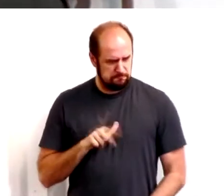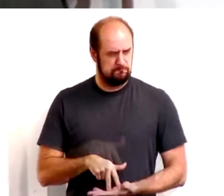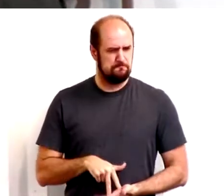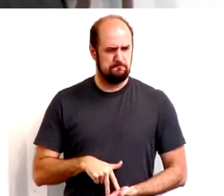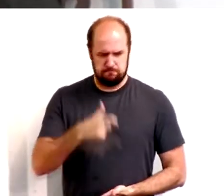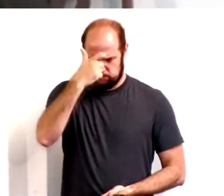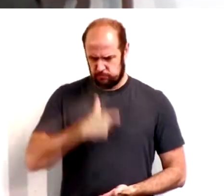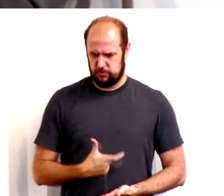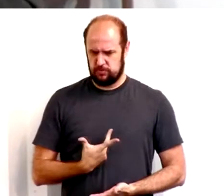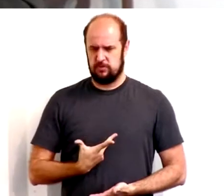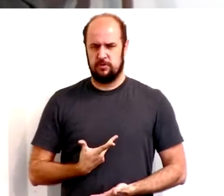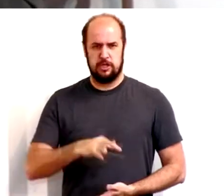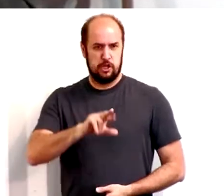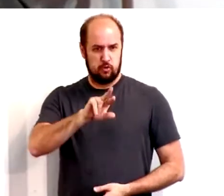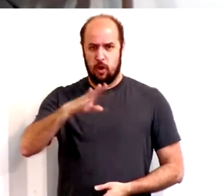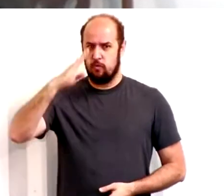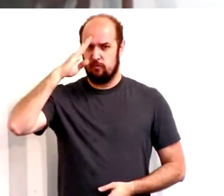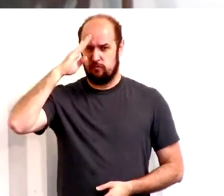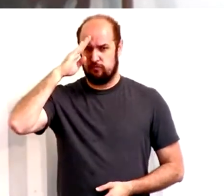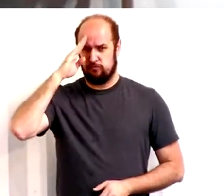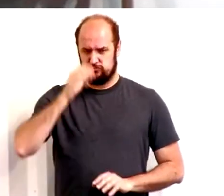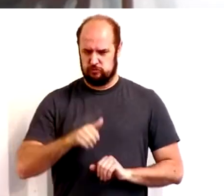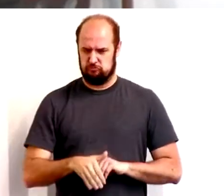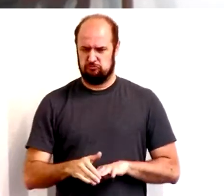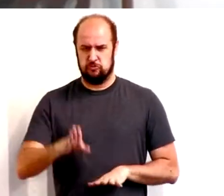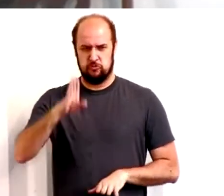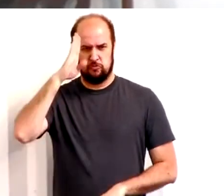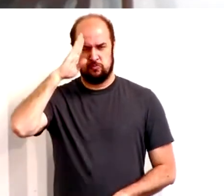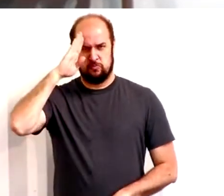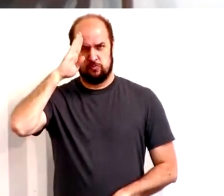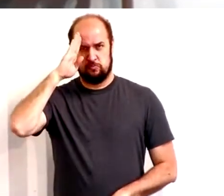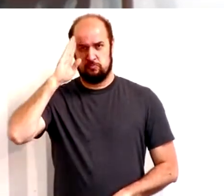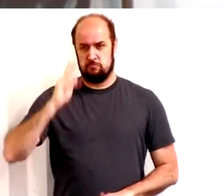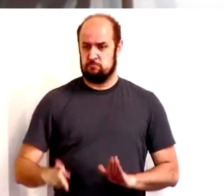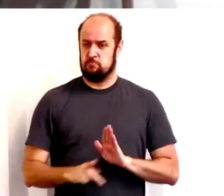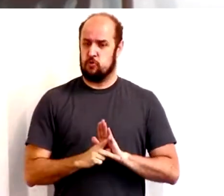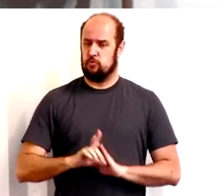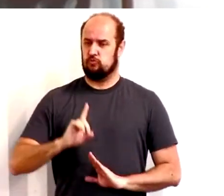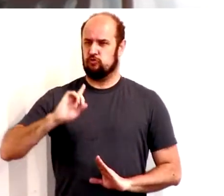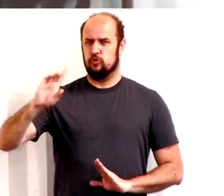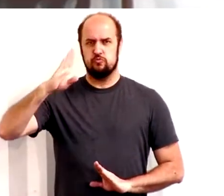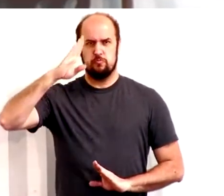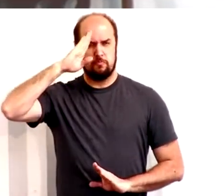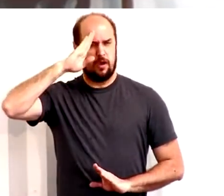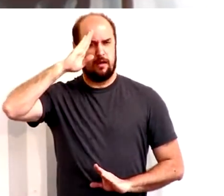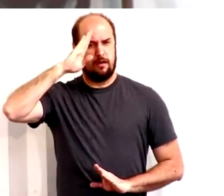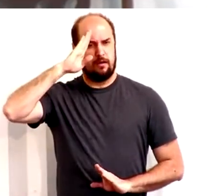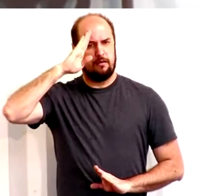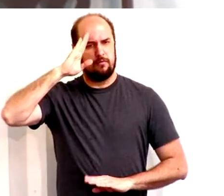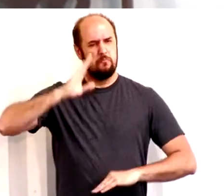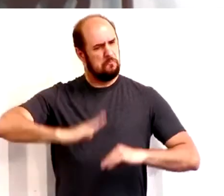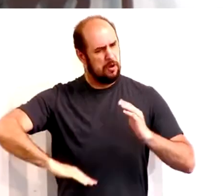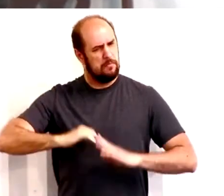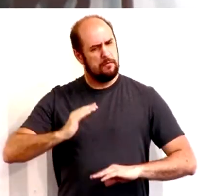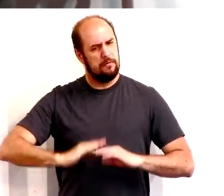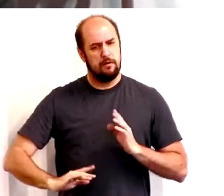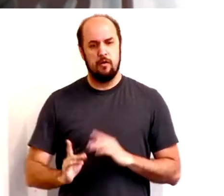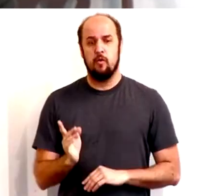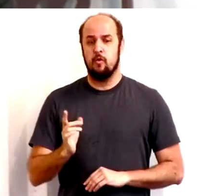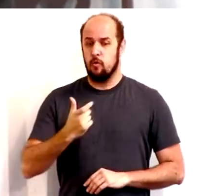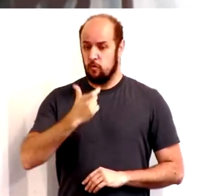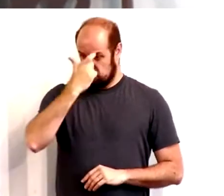nosso papel como soldados da milícia de Deus para cumprir aqui